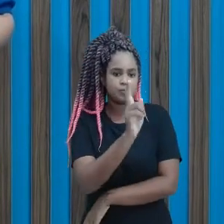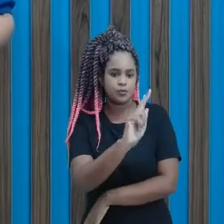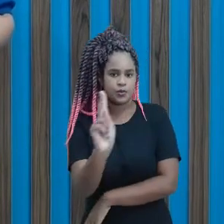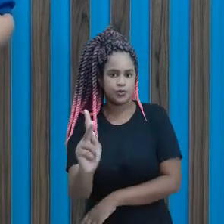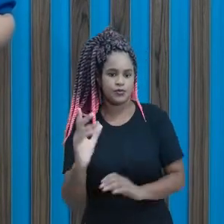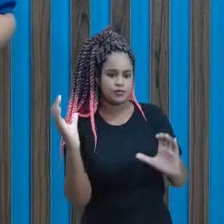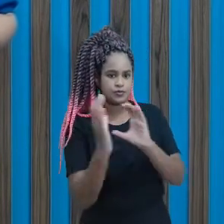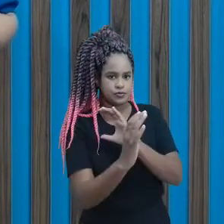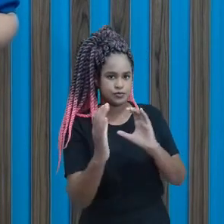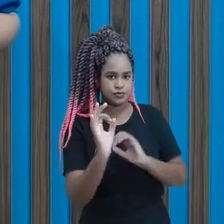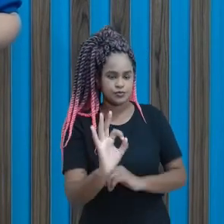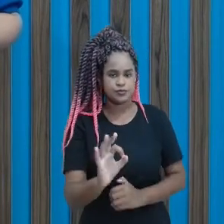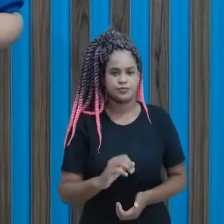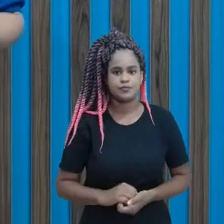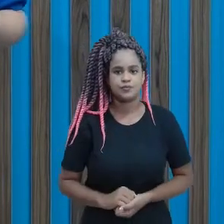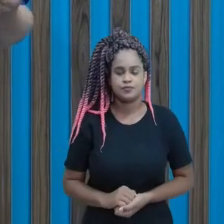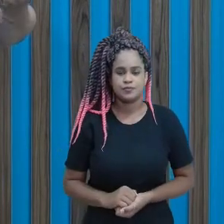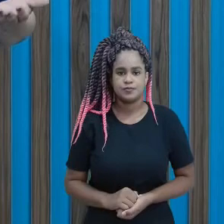professor.